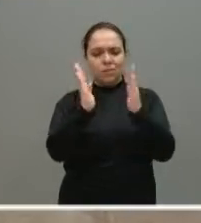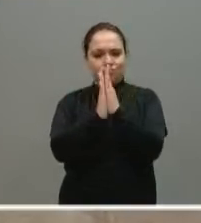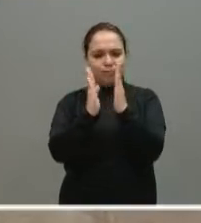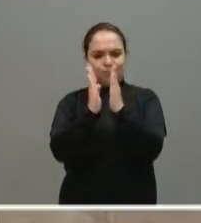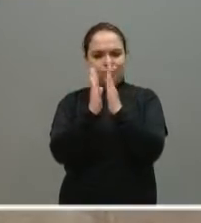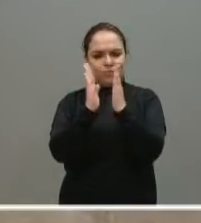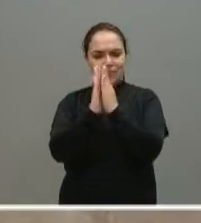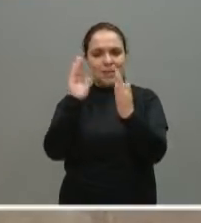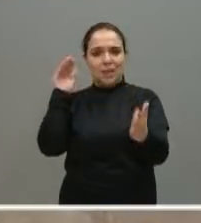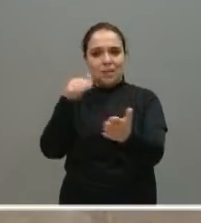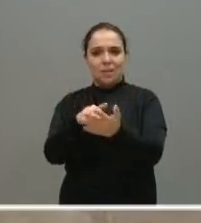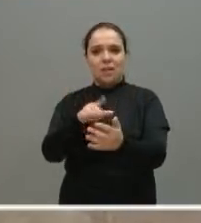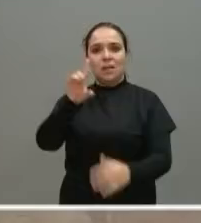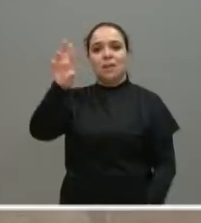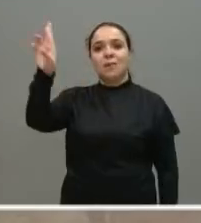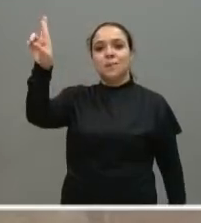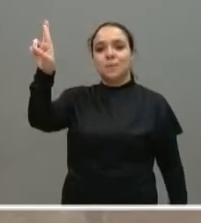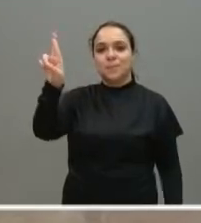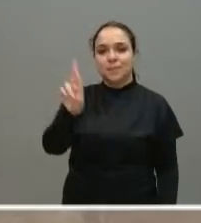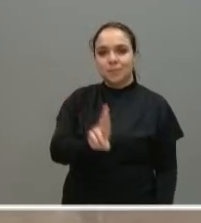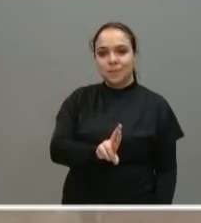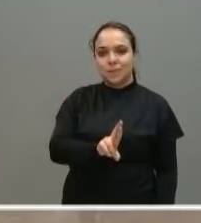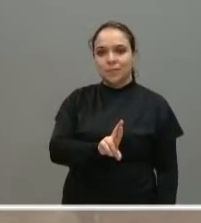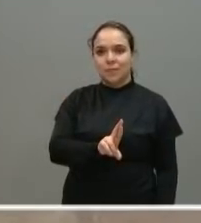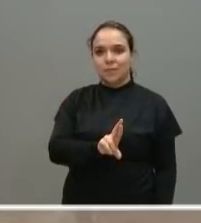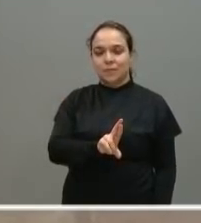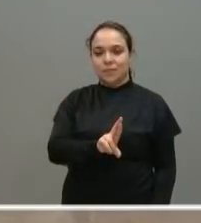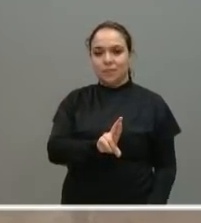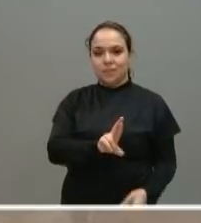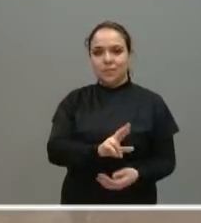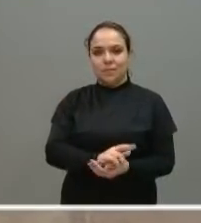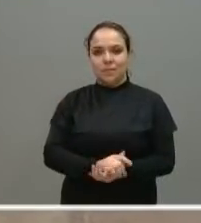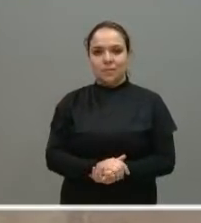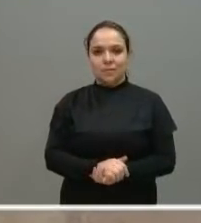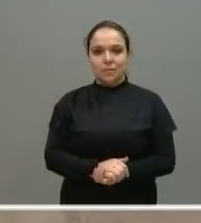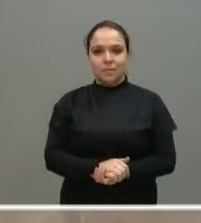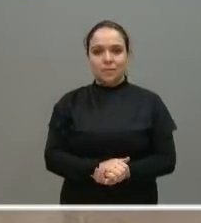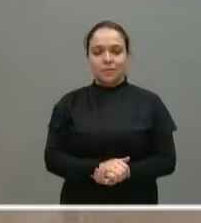até que o Altíssimo intervenha.